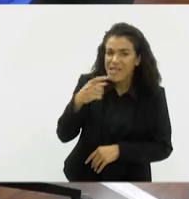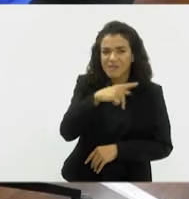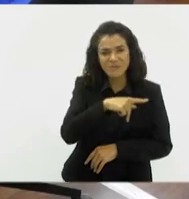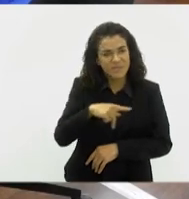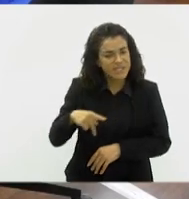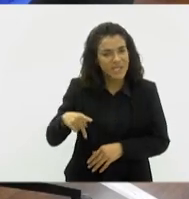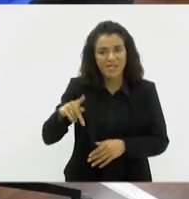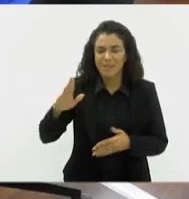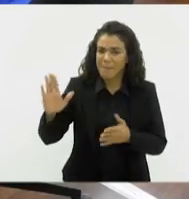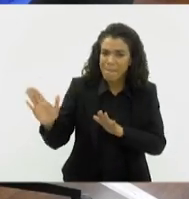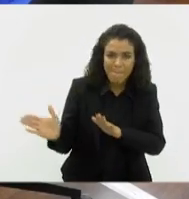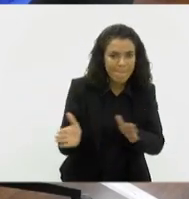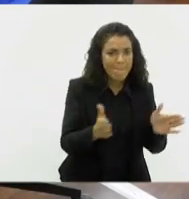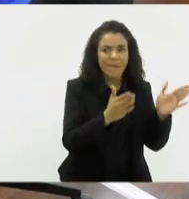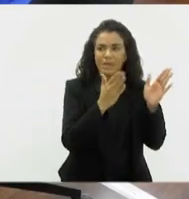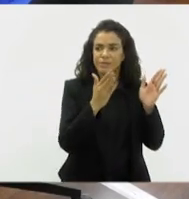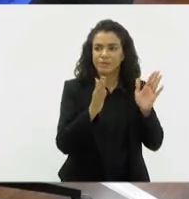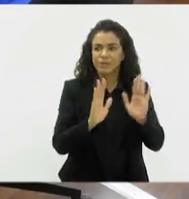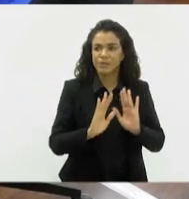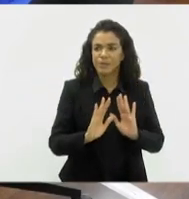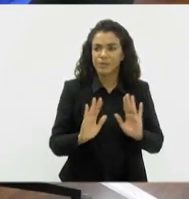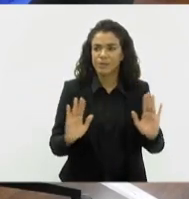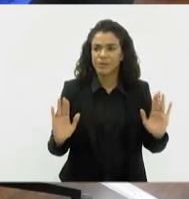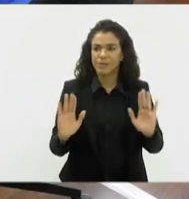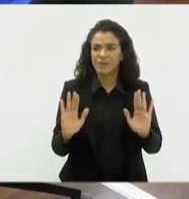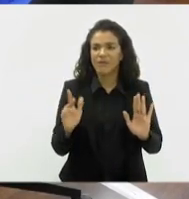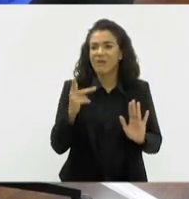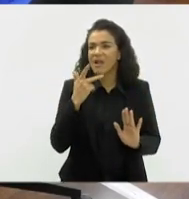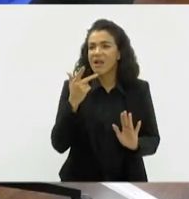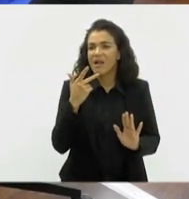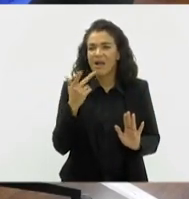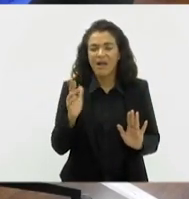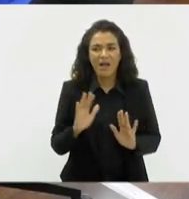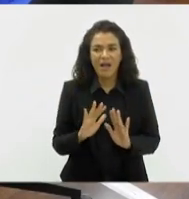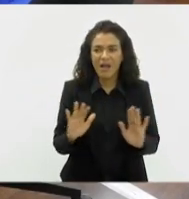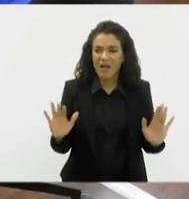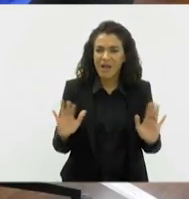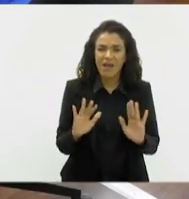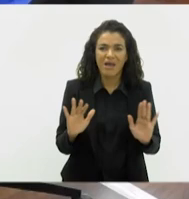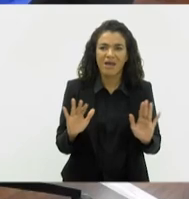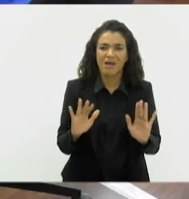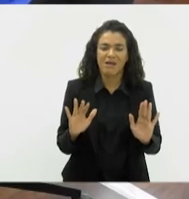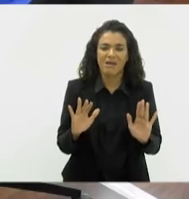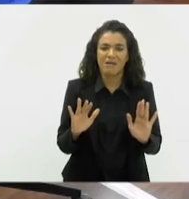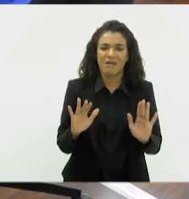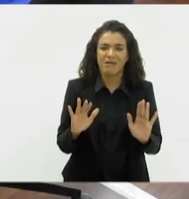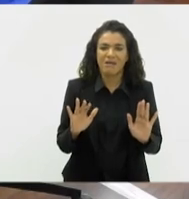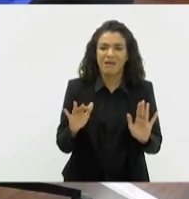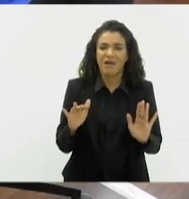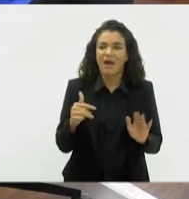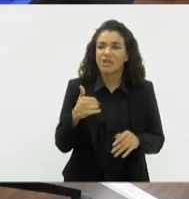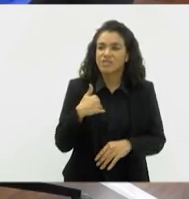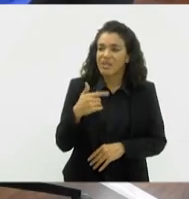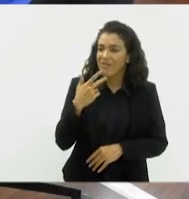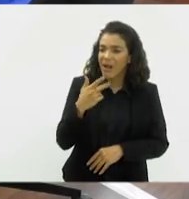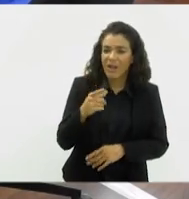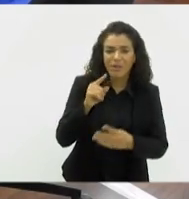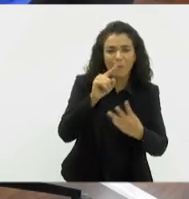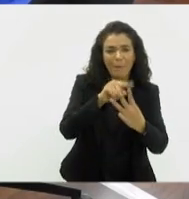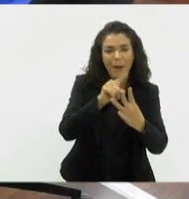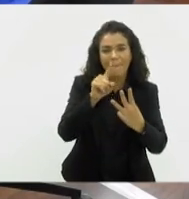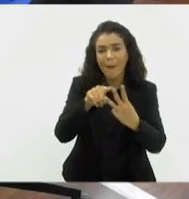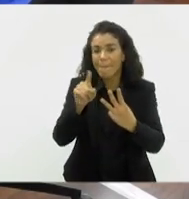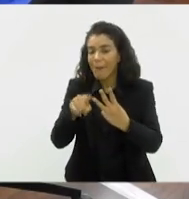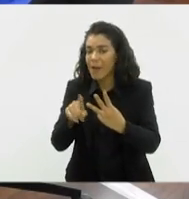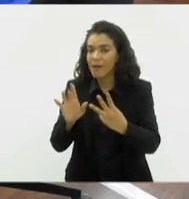Passou. Eu posso comentar. Mas não tem que comentar, a questão não é essa. A questão é uma sabatina, pô. É. Nós estamos vendo o Erivelton, mas foi a senhora que